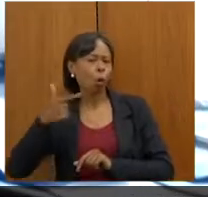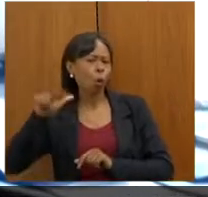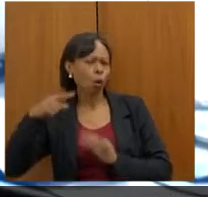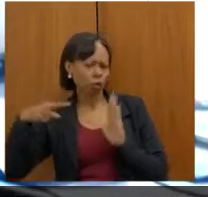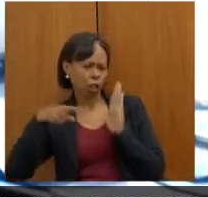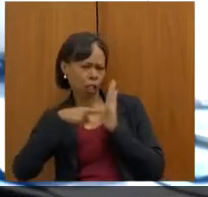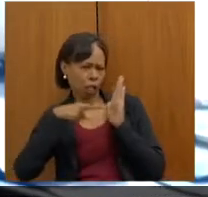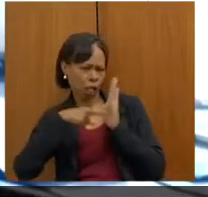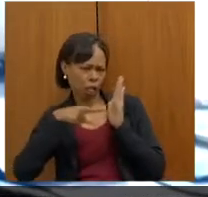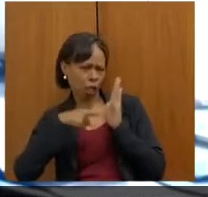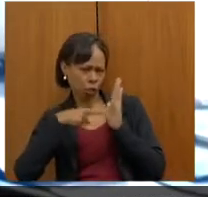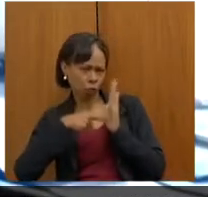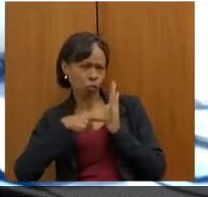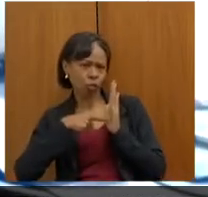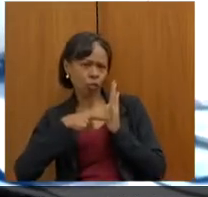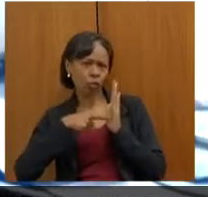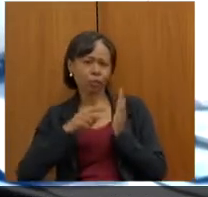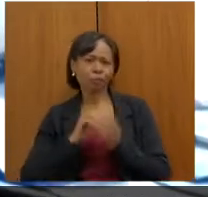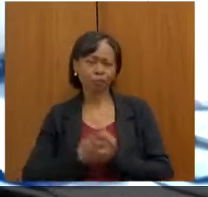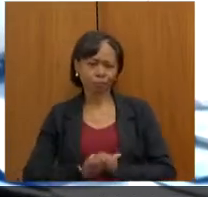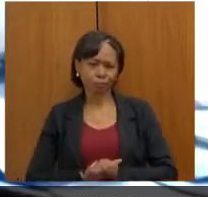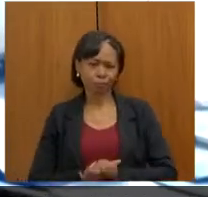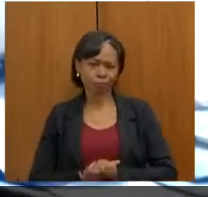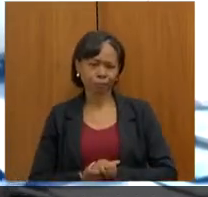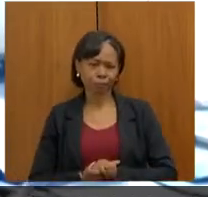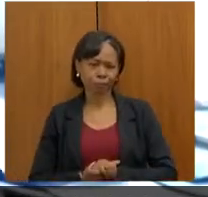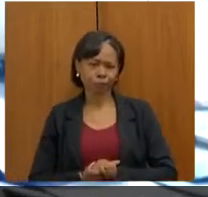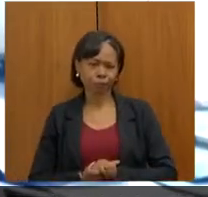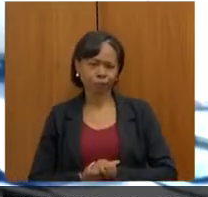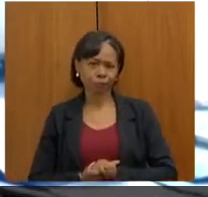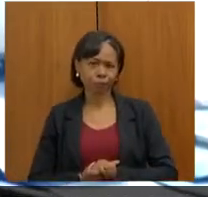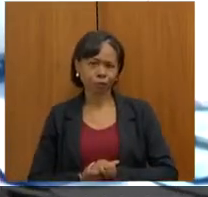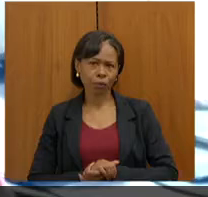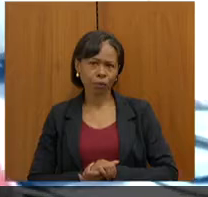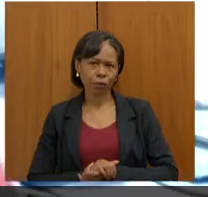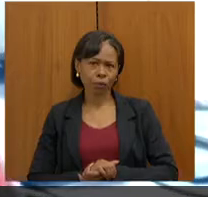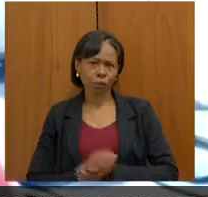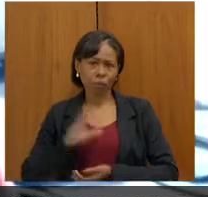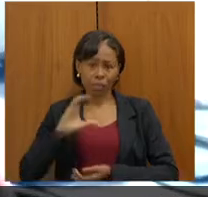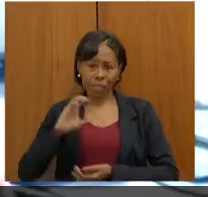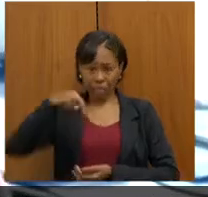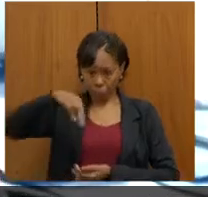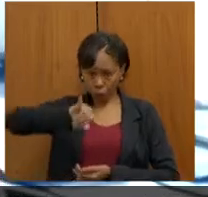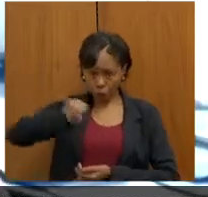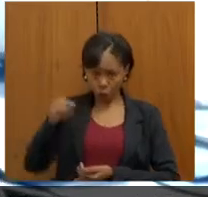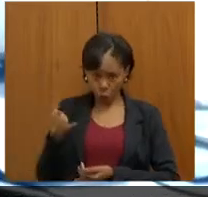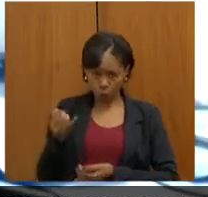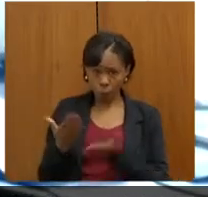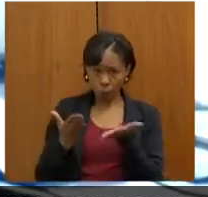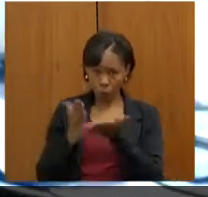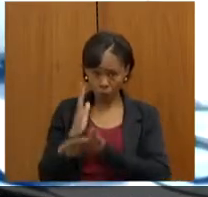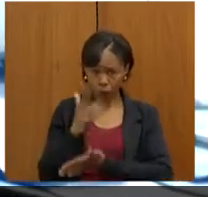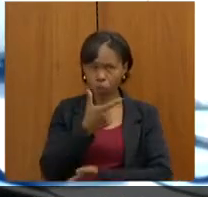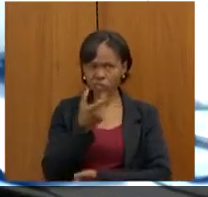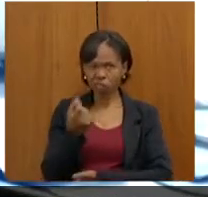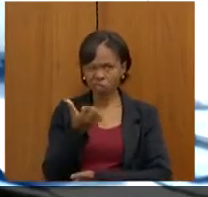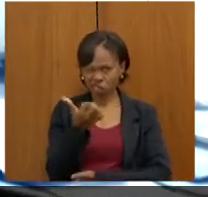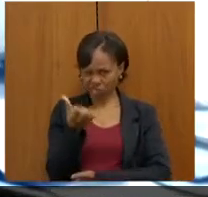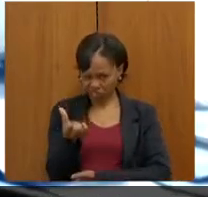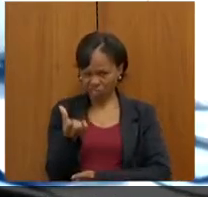gostaria de fazer deitar o CNJ aprovou uma resolução